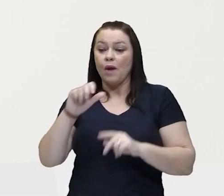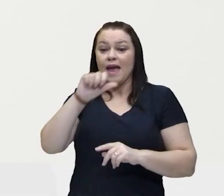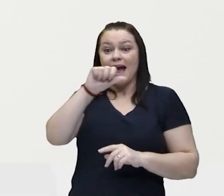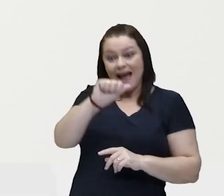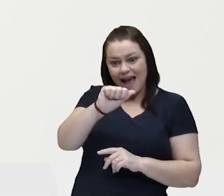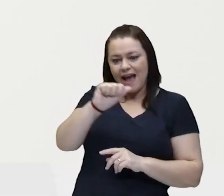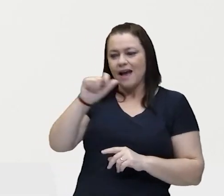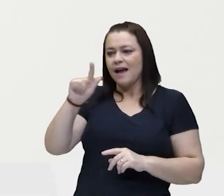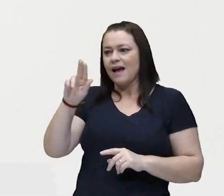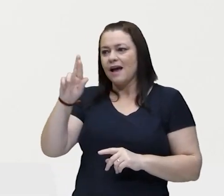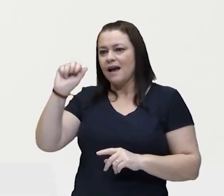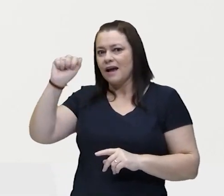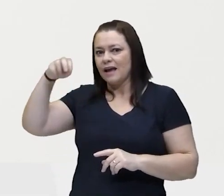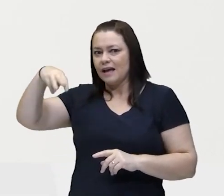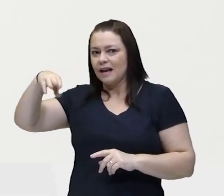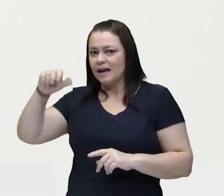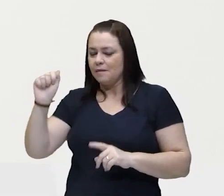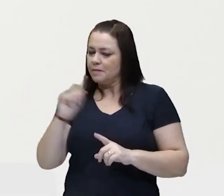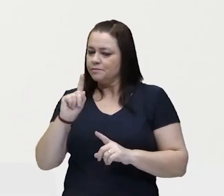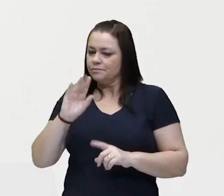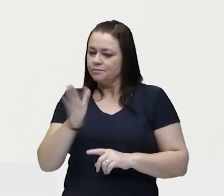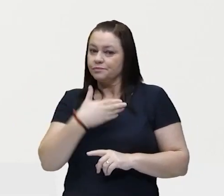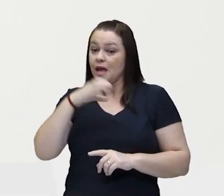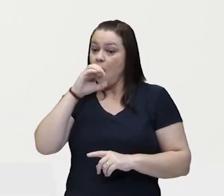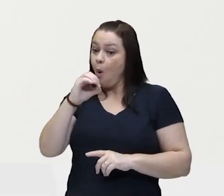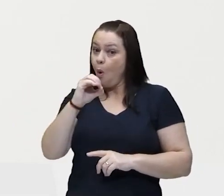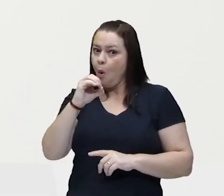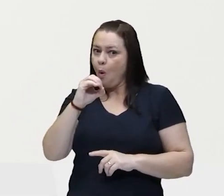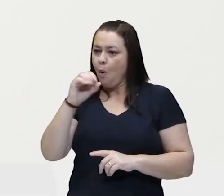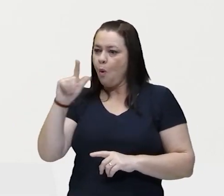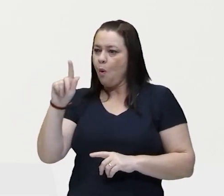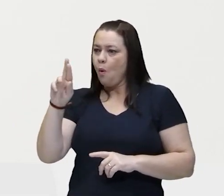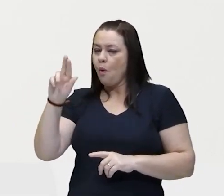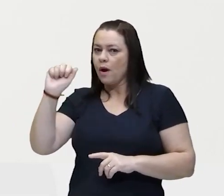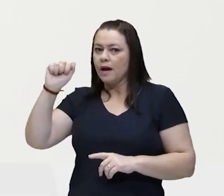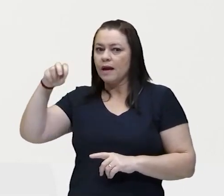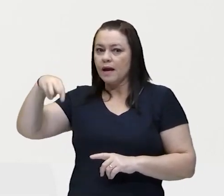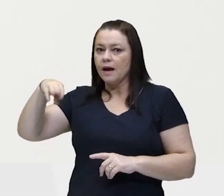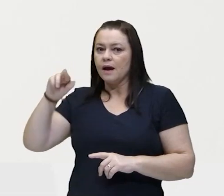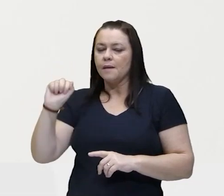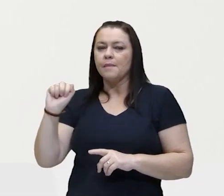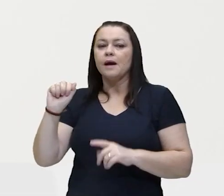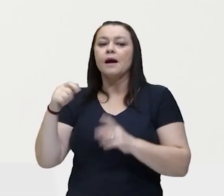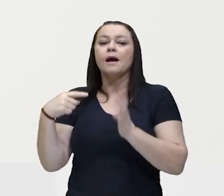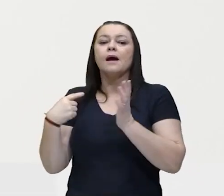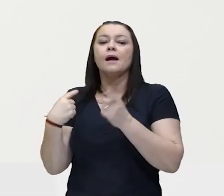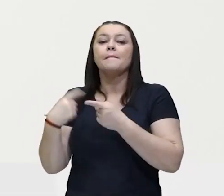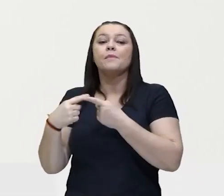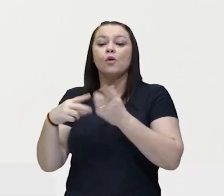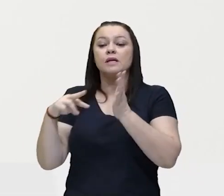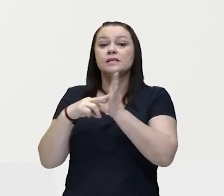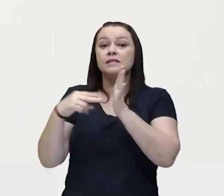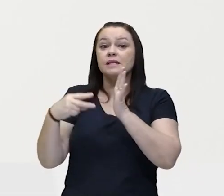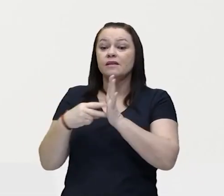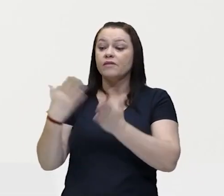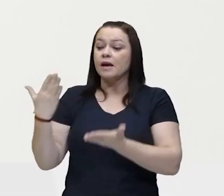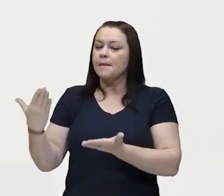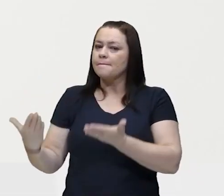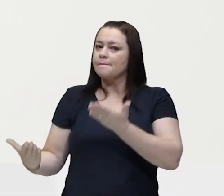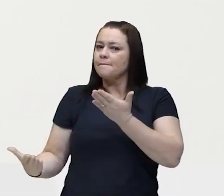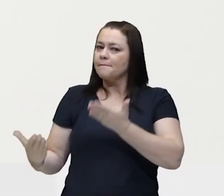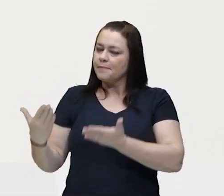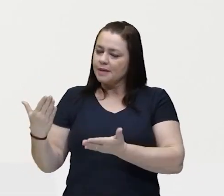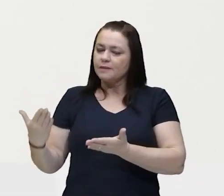a Fran quer saber o peso desse ouro em gramas. Muito bem. Então, eu tenho que